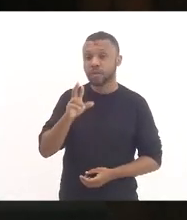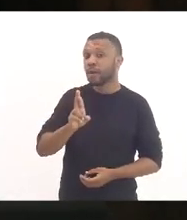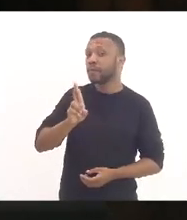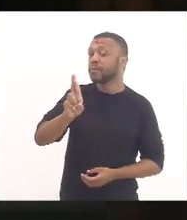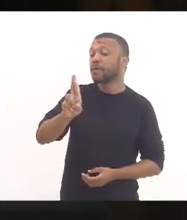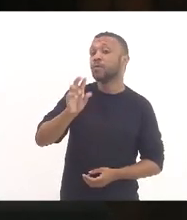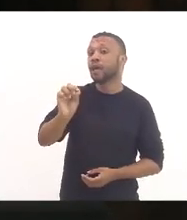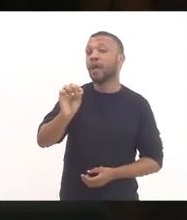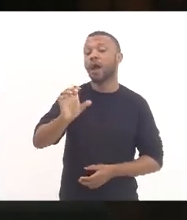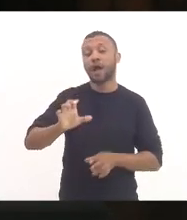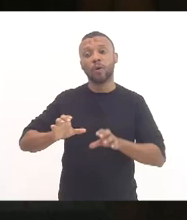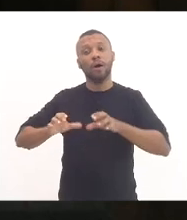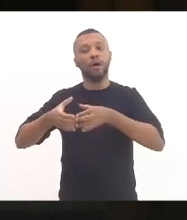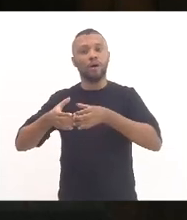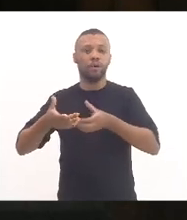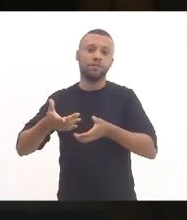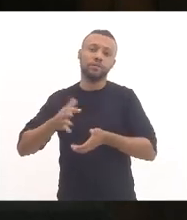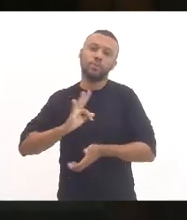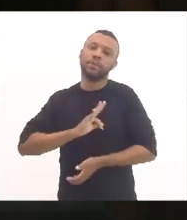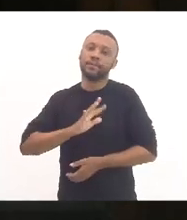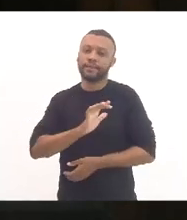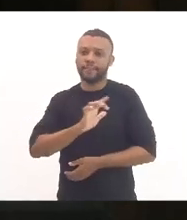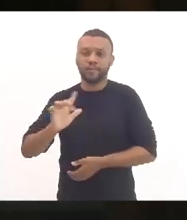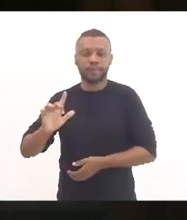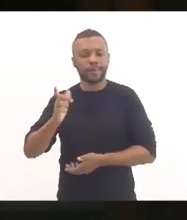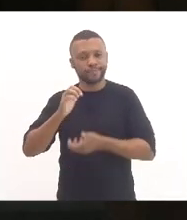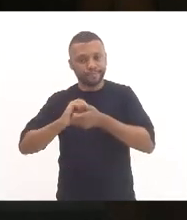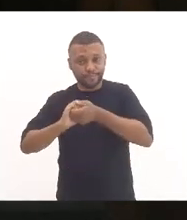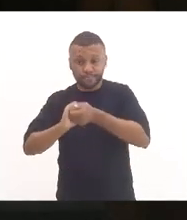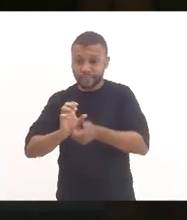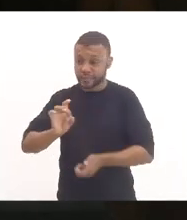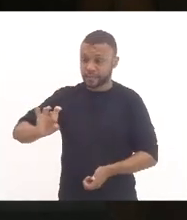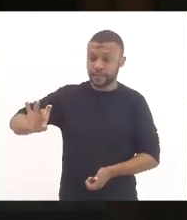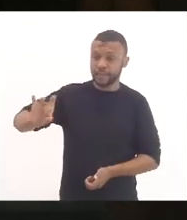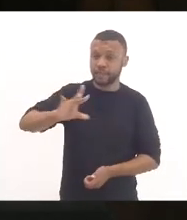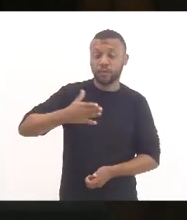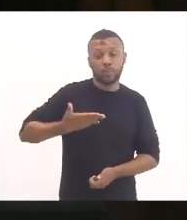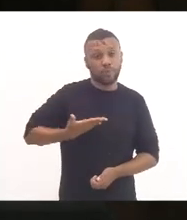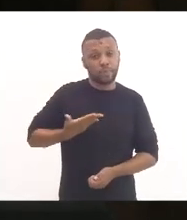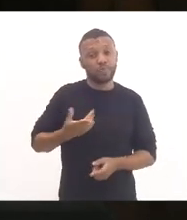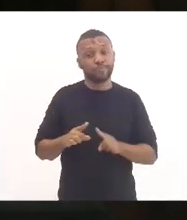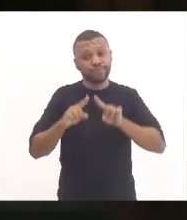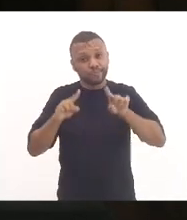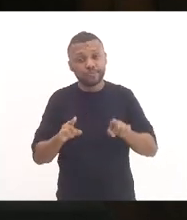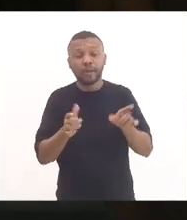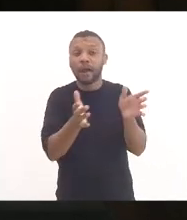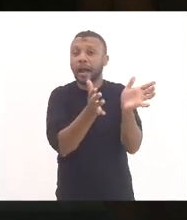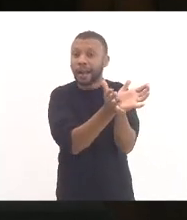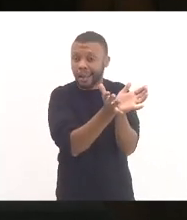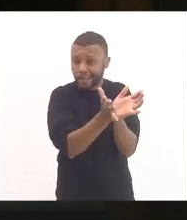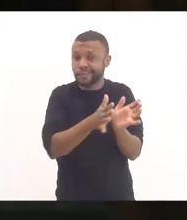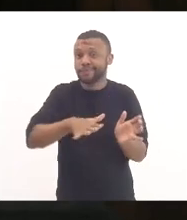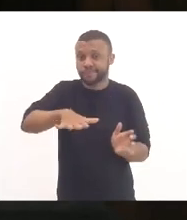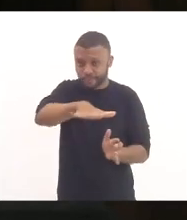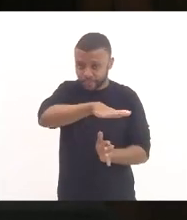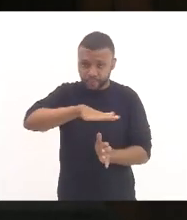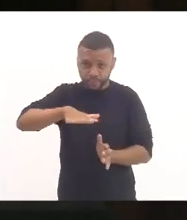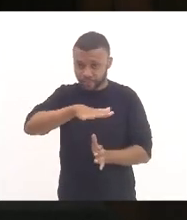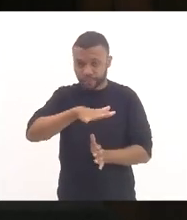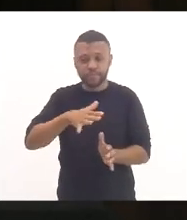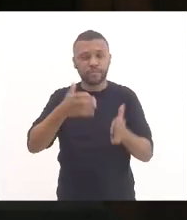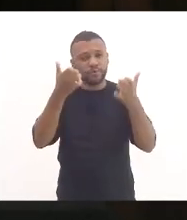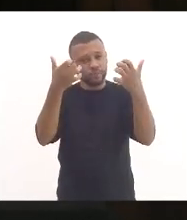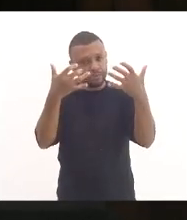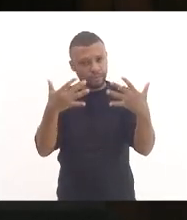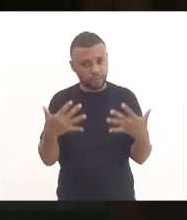saudando aqui o meu presidente Fábio Lyra Alessandra korenchendler os colegas as demais representações classistas como foi falado aqui